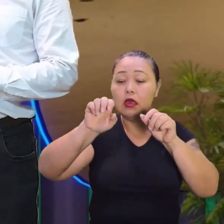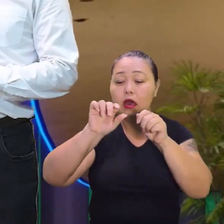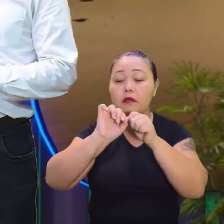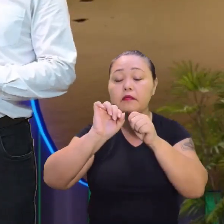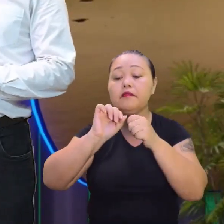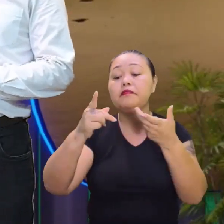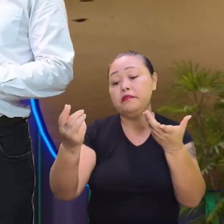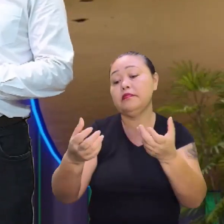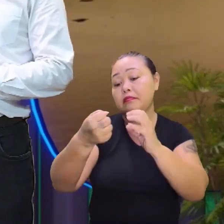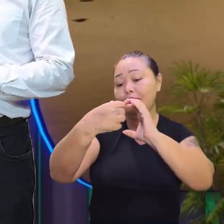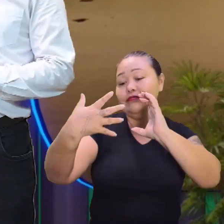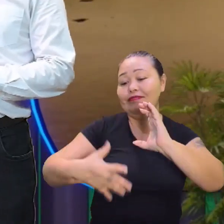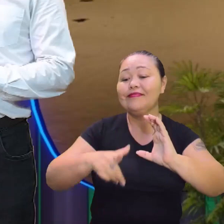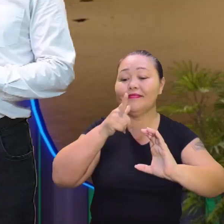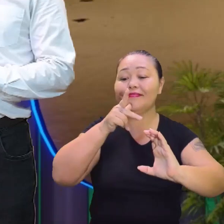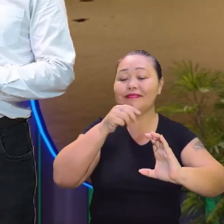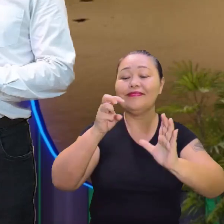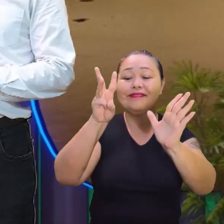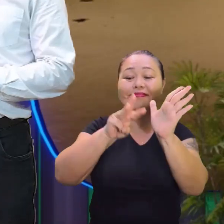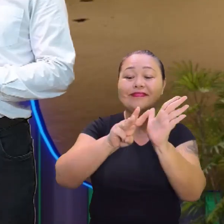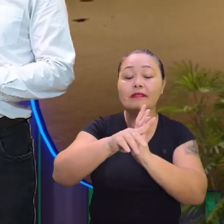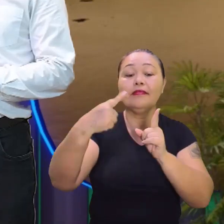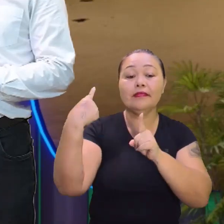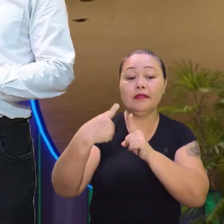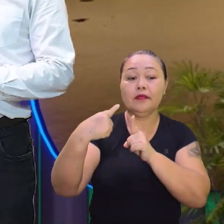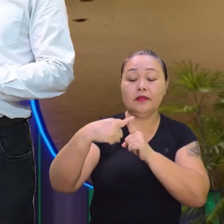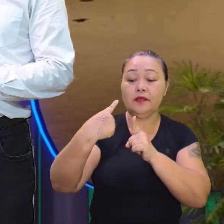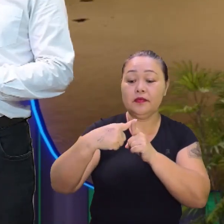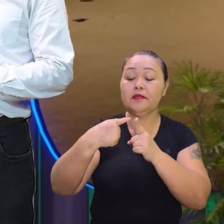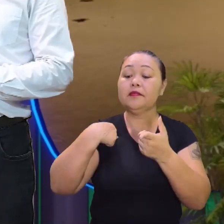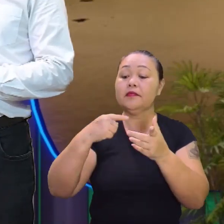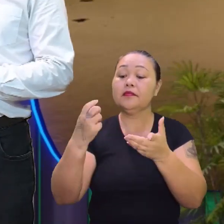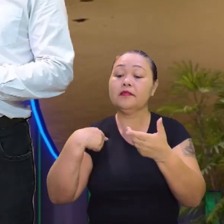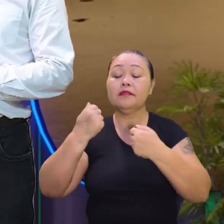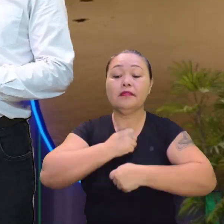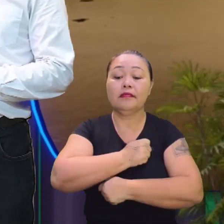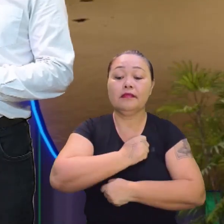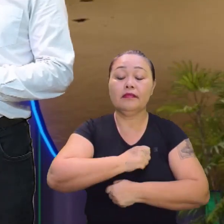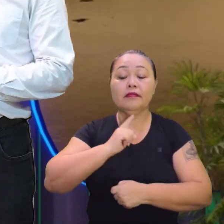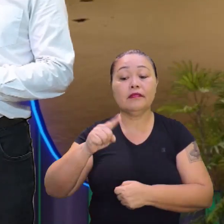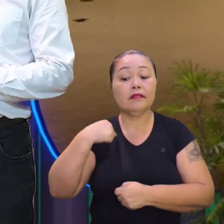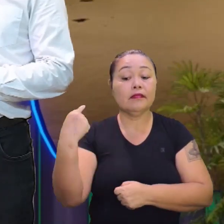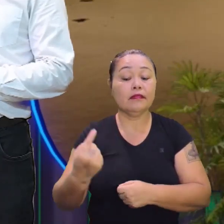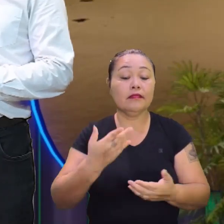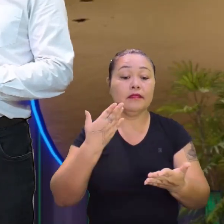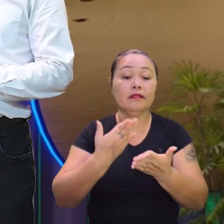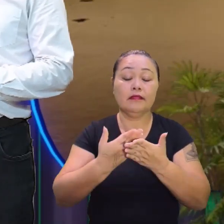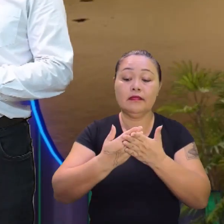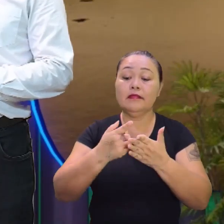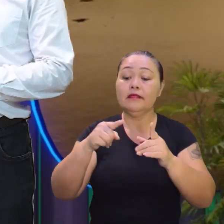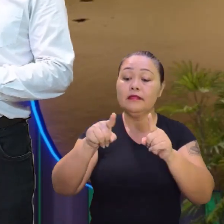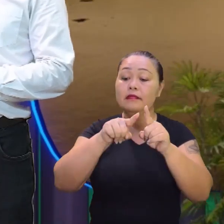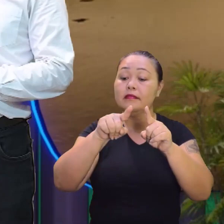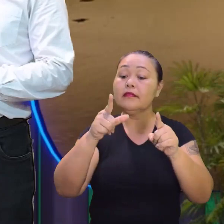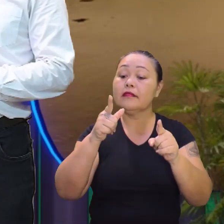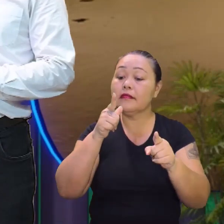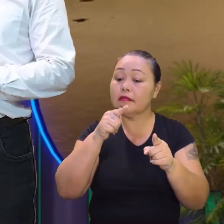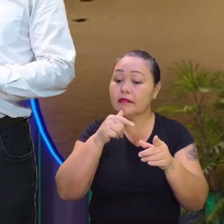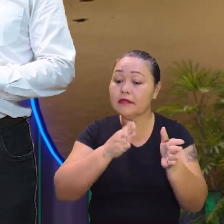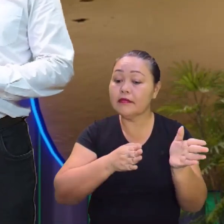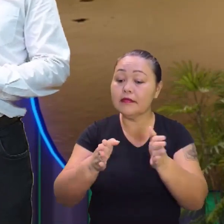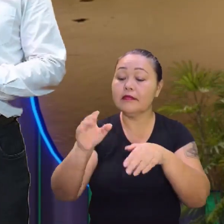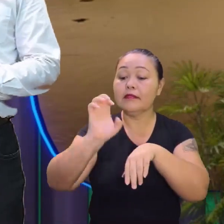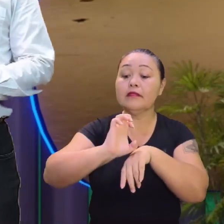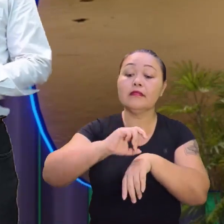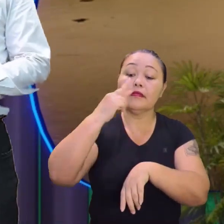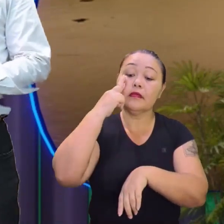características da água do Madeira, beleza? E por que a gente está falando do Madeira, está falando do Rio do Boa Banho? Porque nossa aula foi sobre hidrografia do estado de Rondônia, e